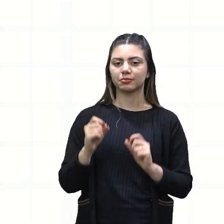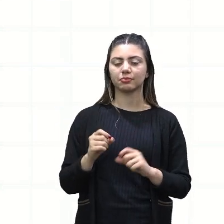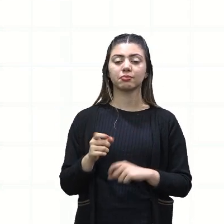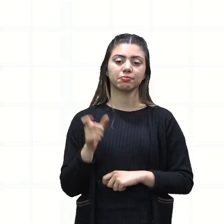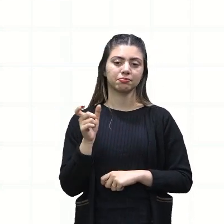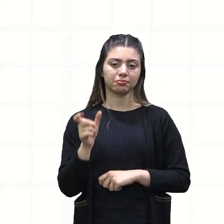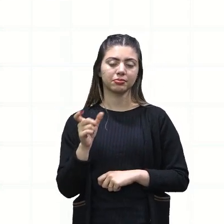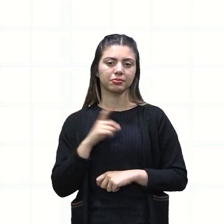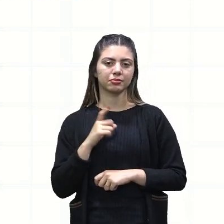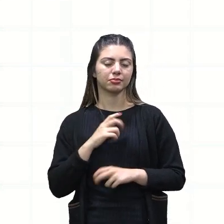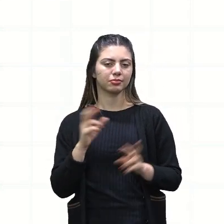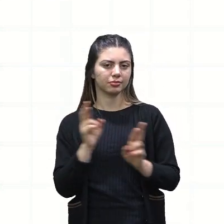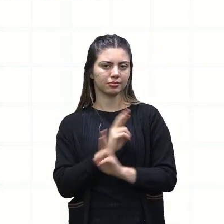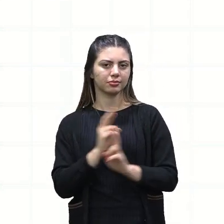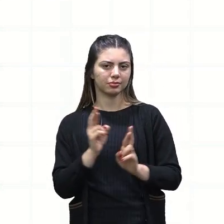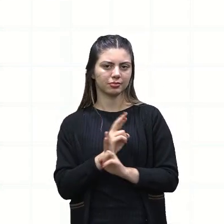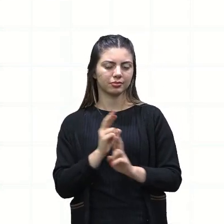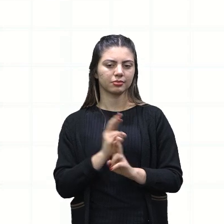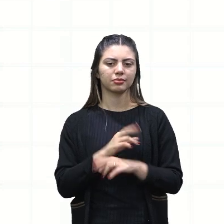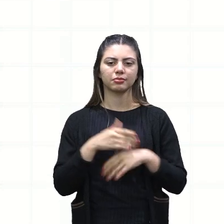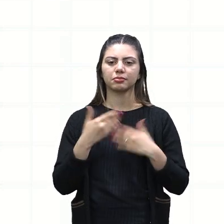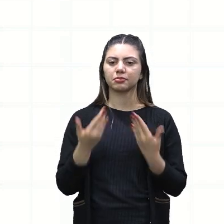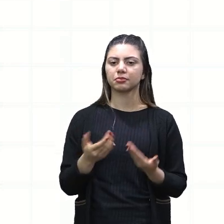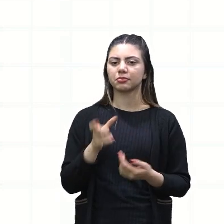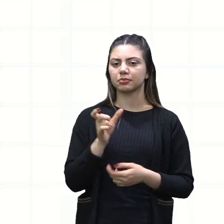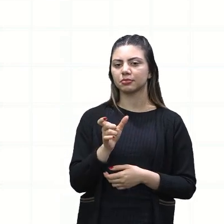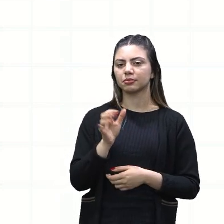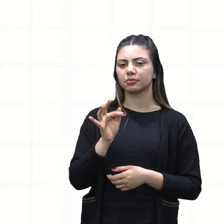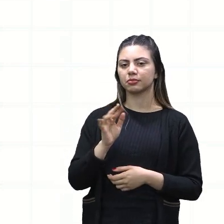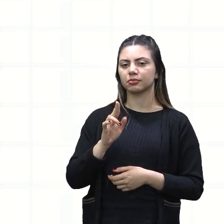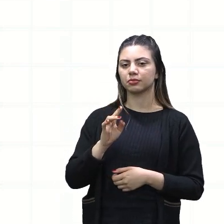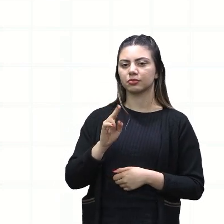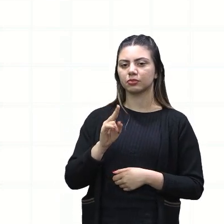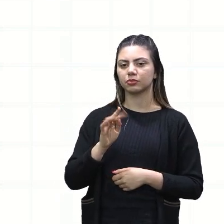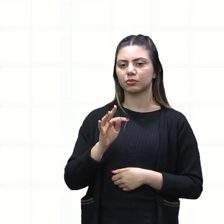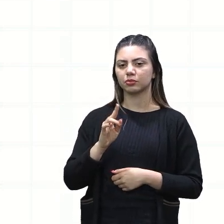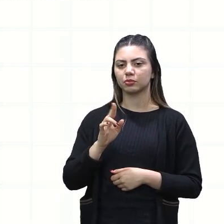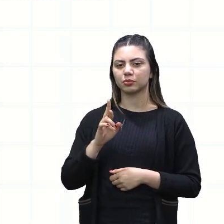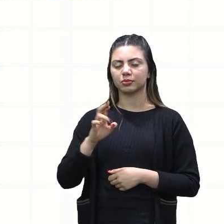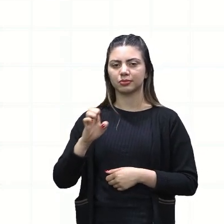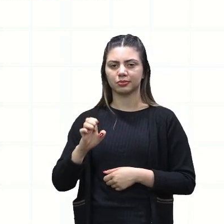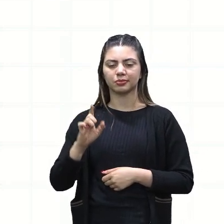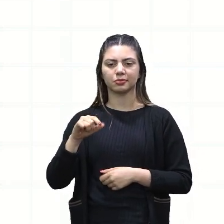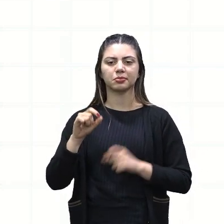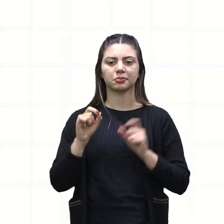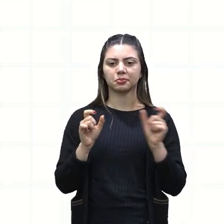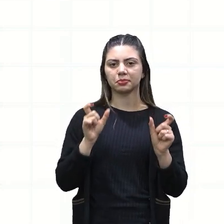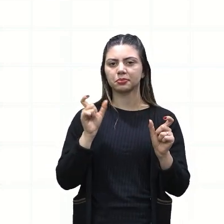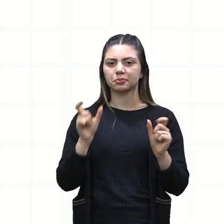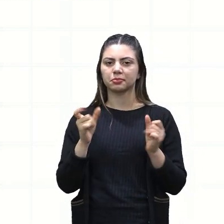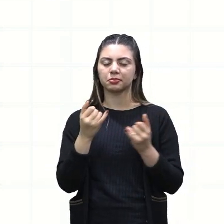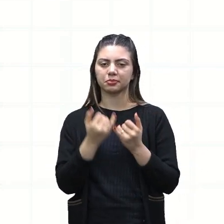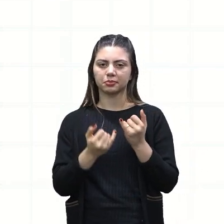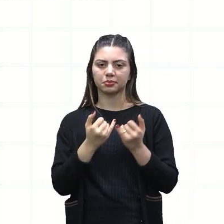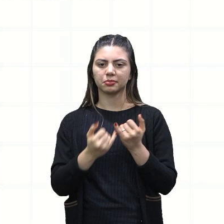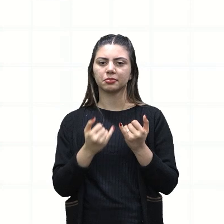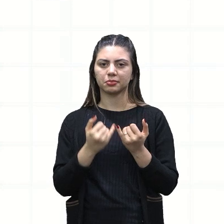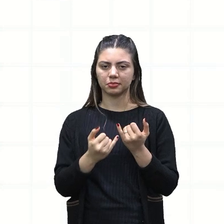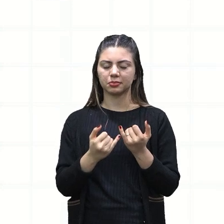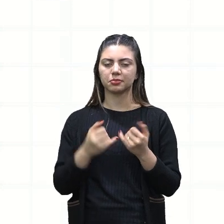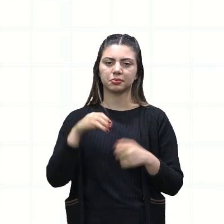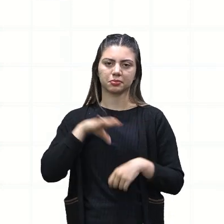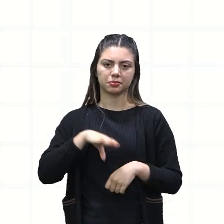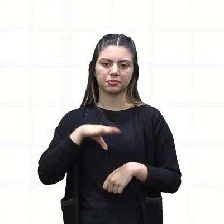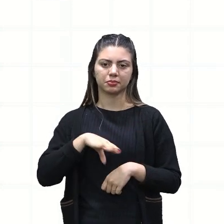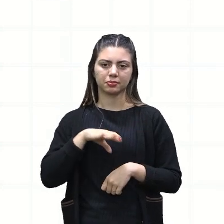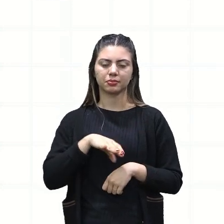é relacionamentos. E aqui a palavra future é uma palavra cognata, não é? Se eu colocar o O aqui, eu já tenho em português.